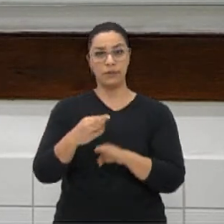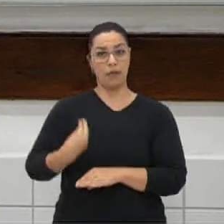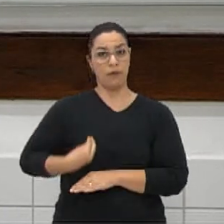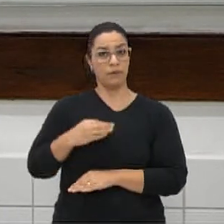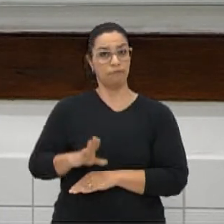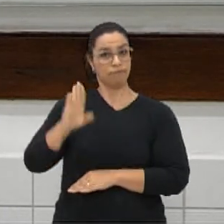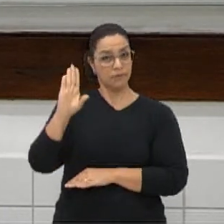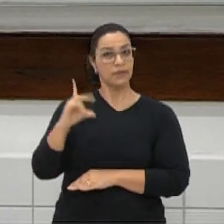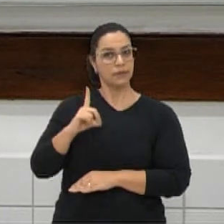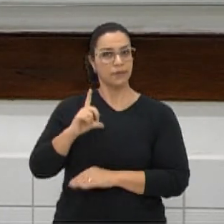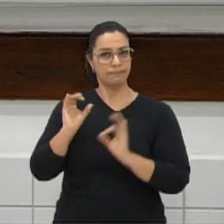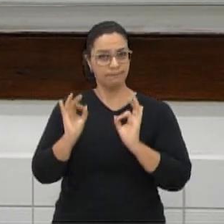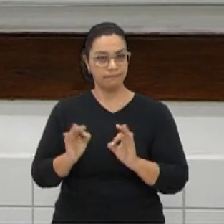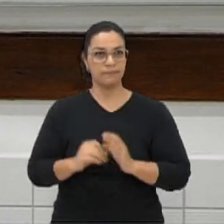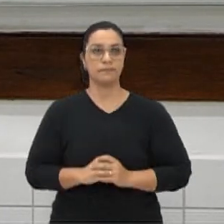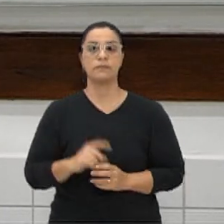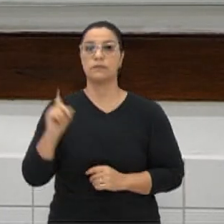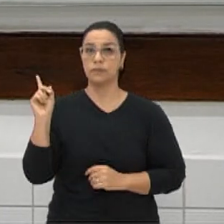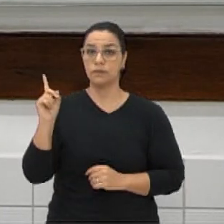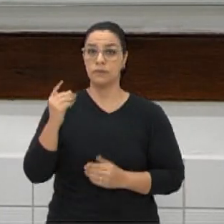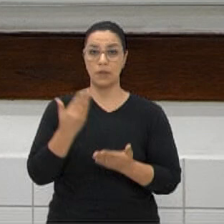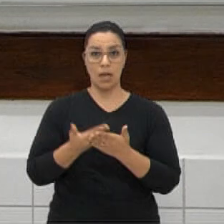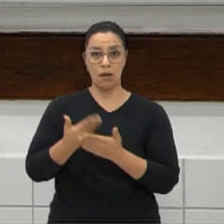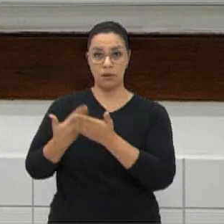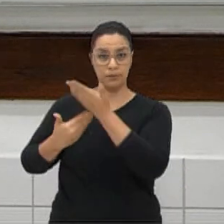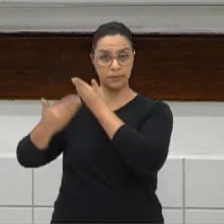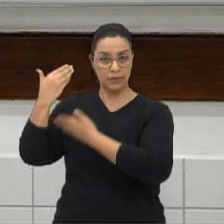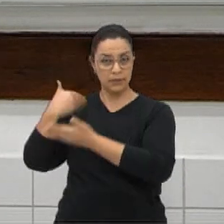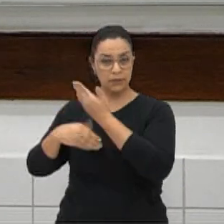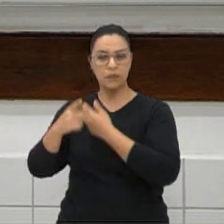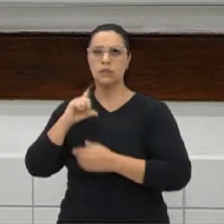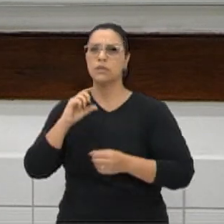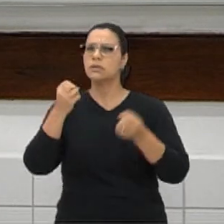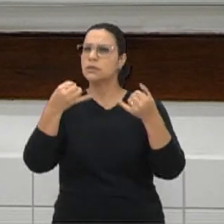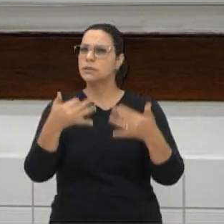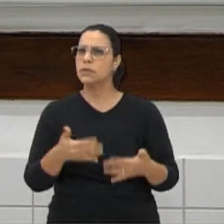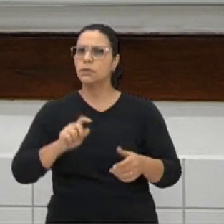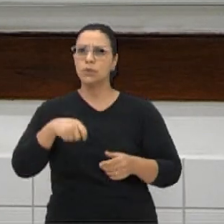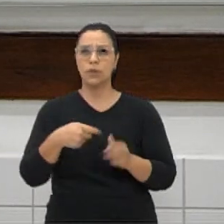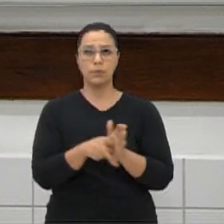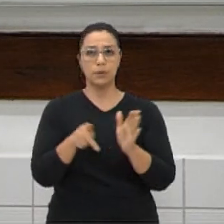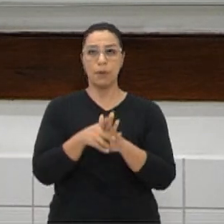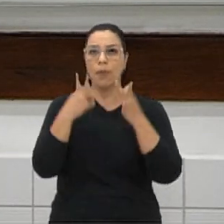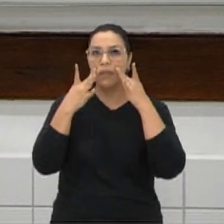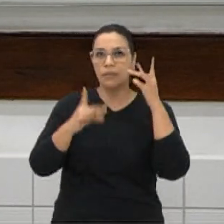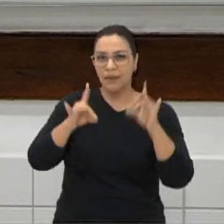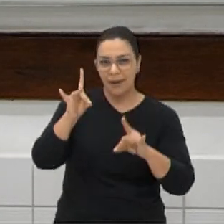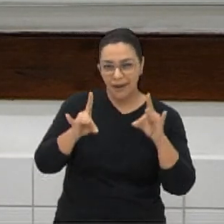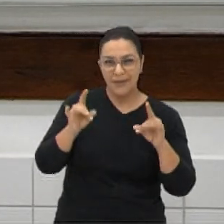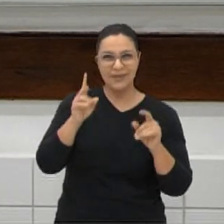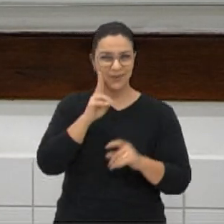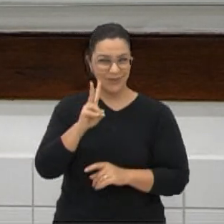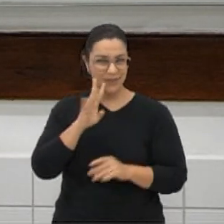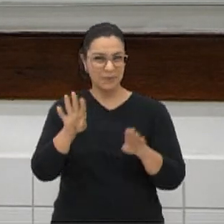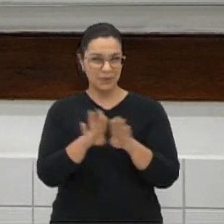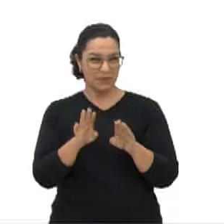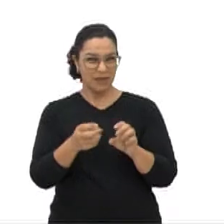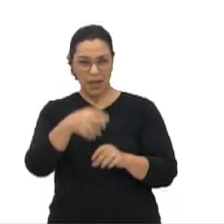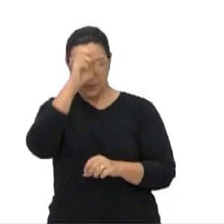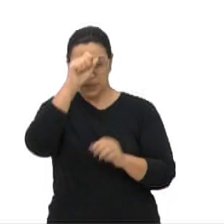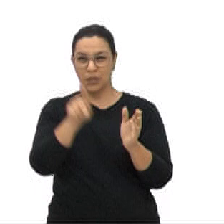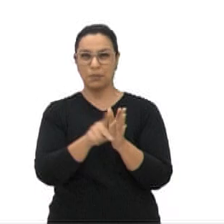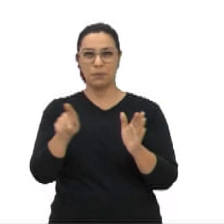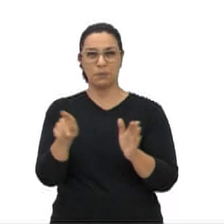ser validada, tá bom? Bem, na aula anterior, nós estávamos trabalhando a questão do teatro, tá? E aí a gente aprendeu